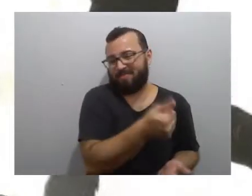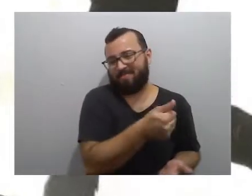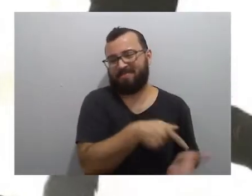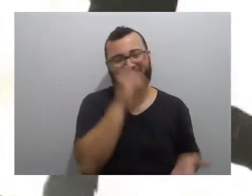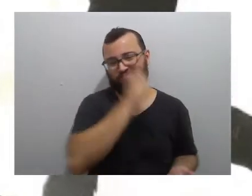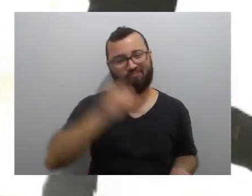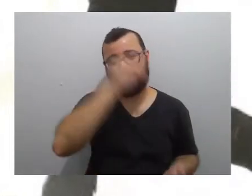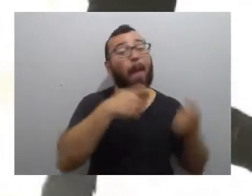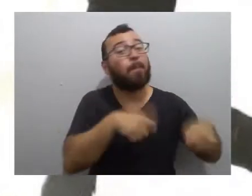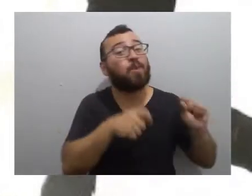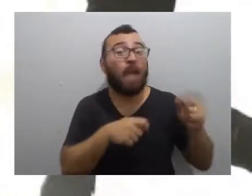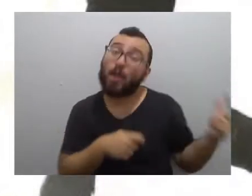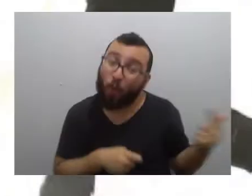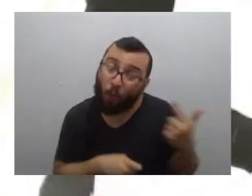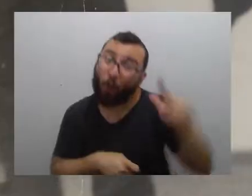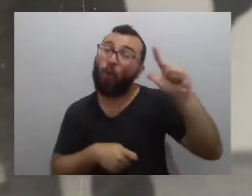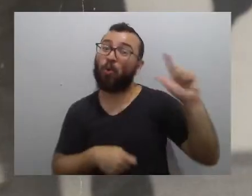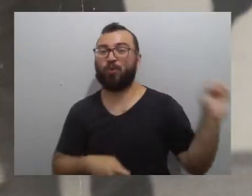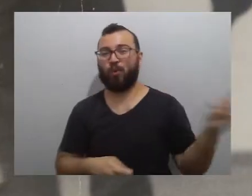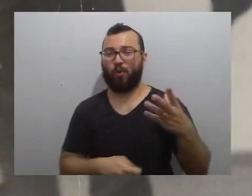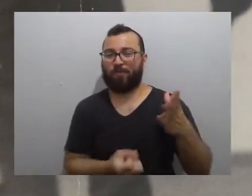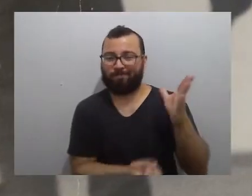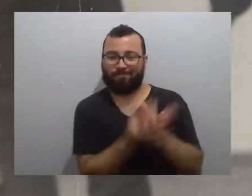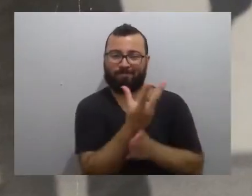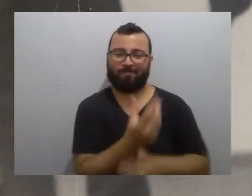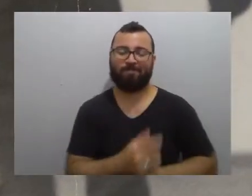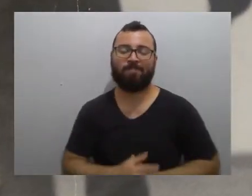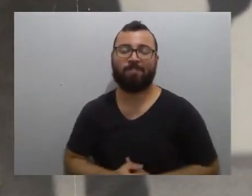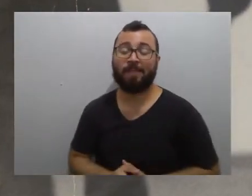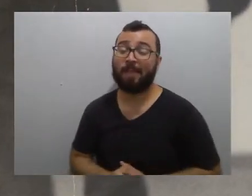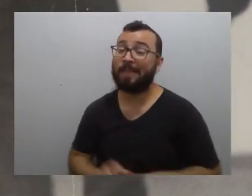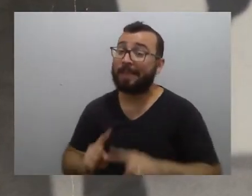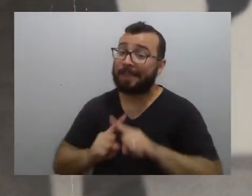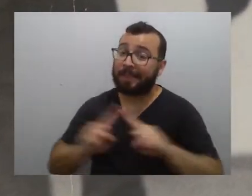grande revés, entrando em um dos períodos mais tristes de sua história.